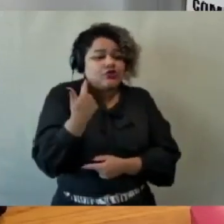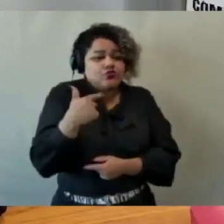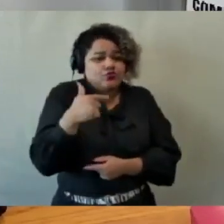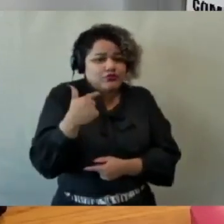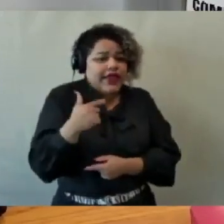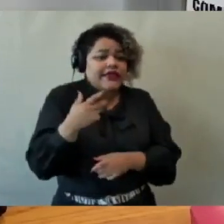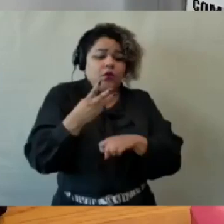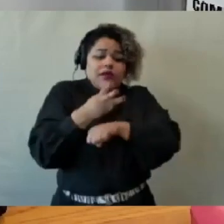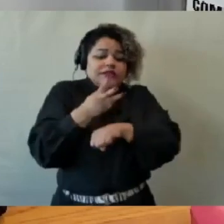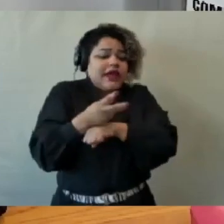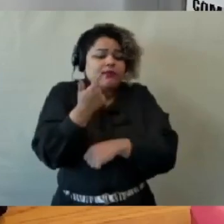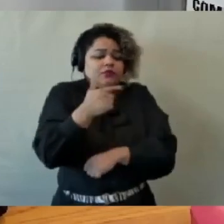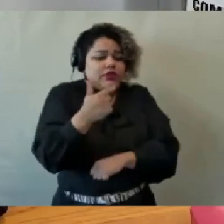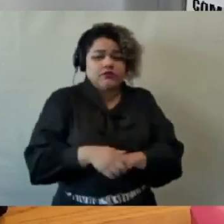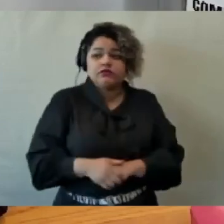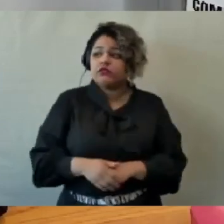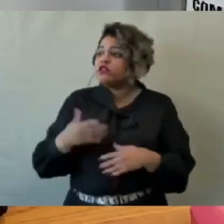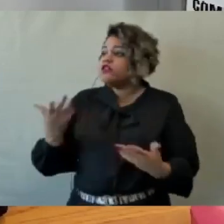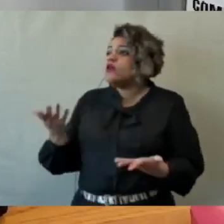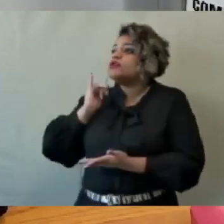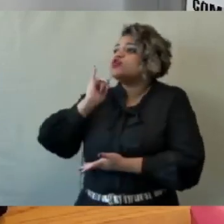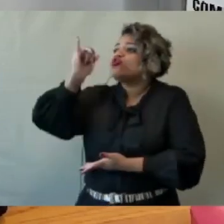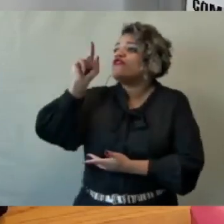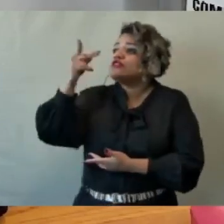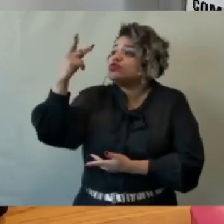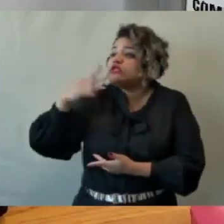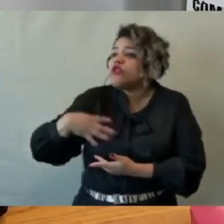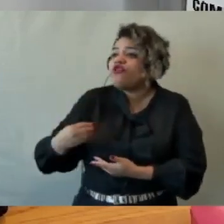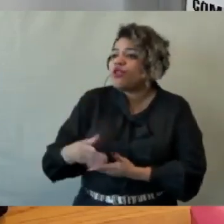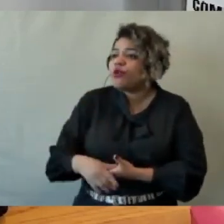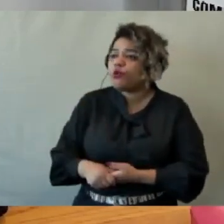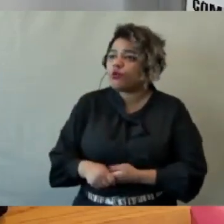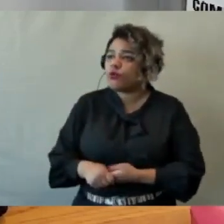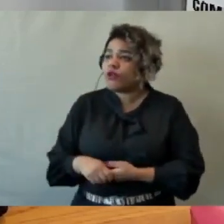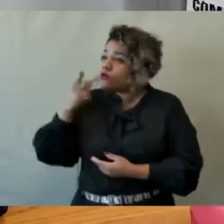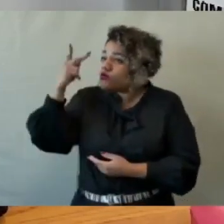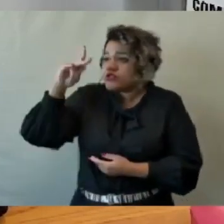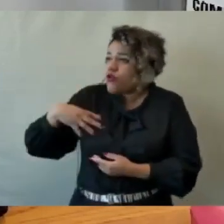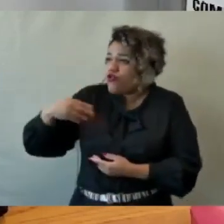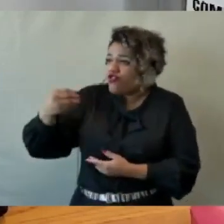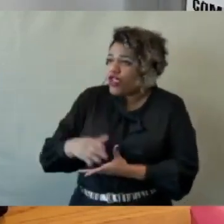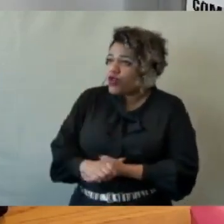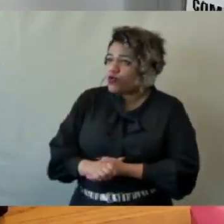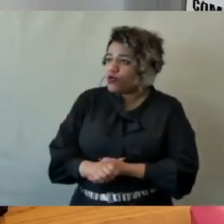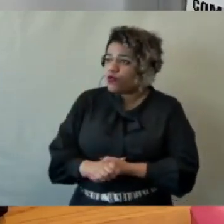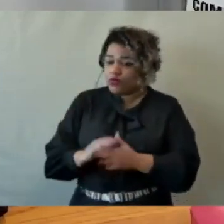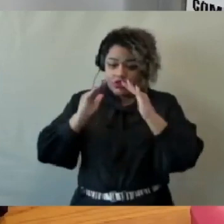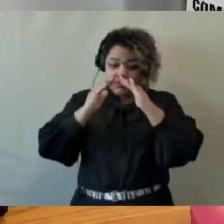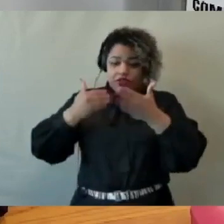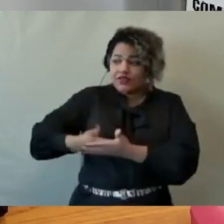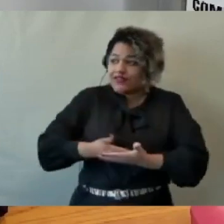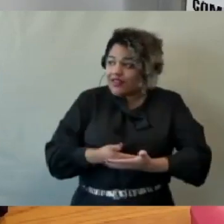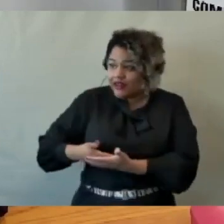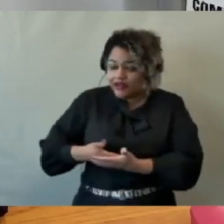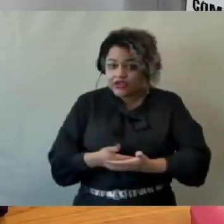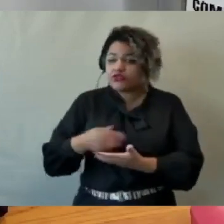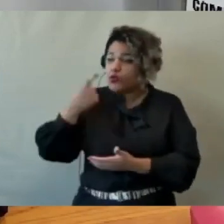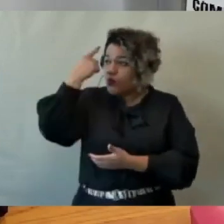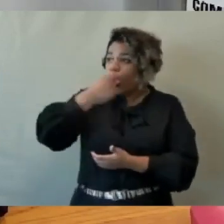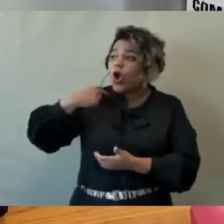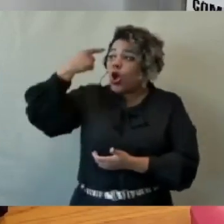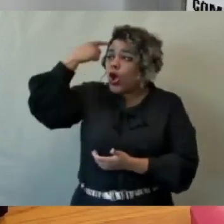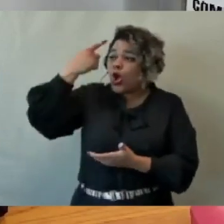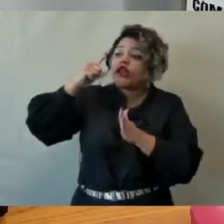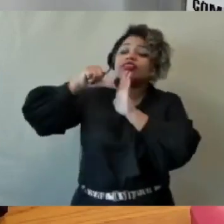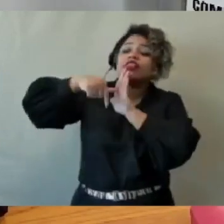Eu estou assim, mas eu estou falando do seu filho. É do seu filho que eu estou falando, que ele está aqui na creche, já tem uma hora que você não